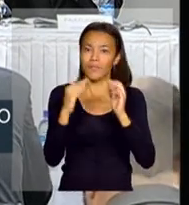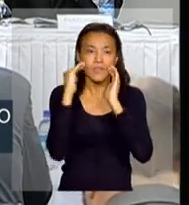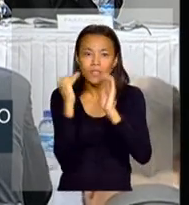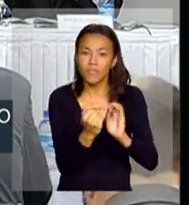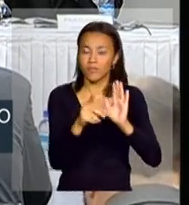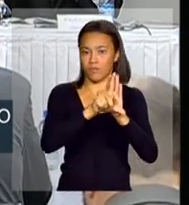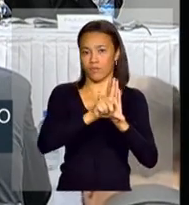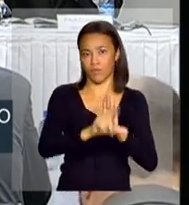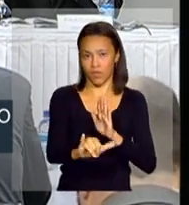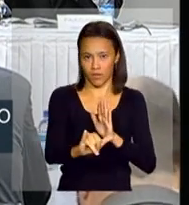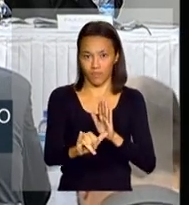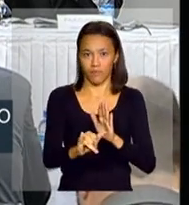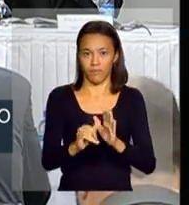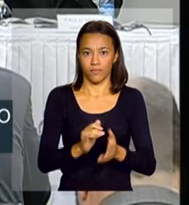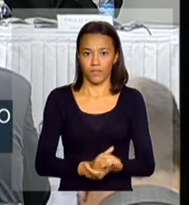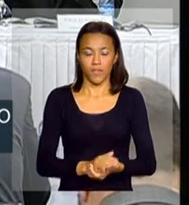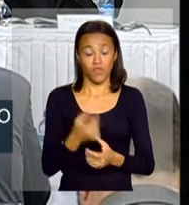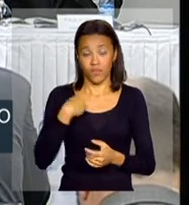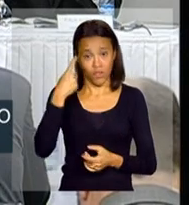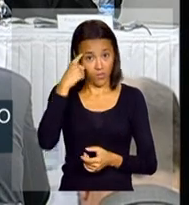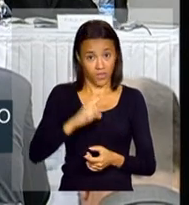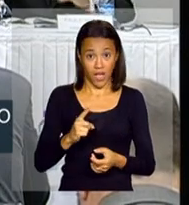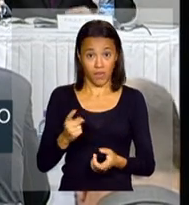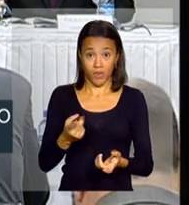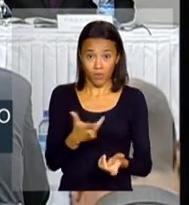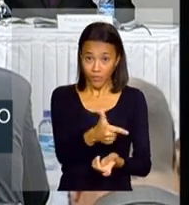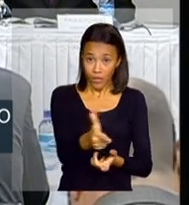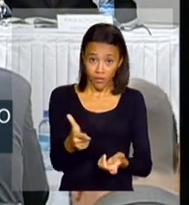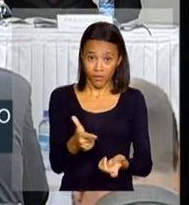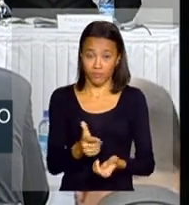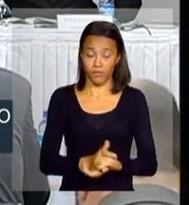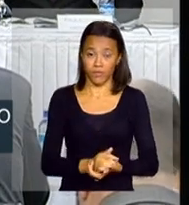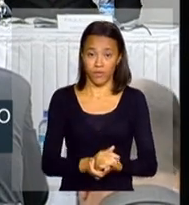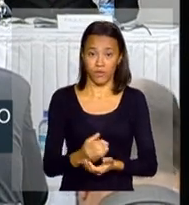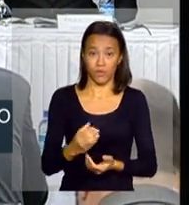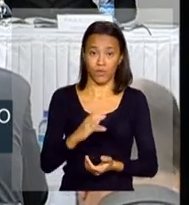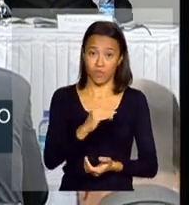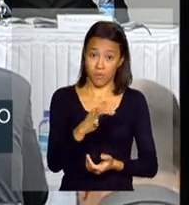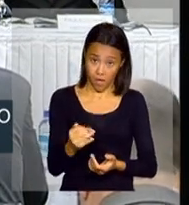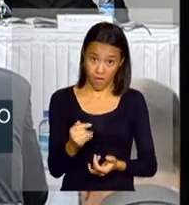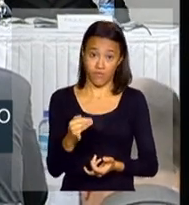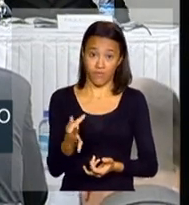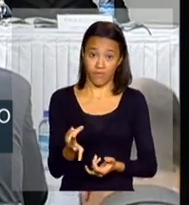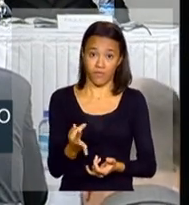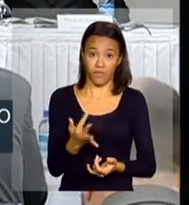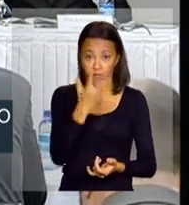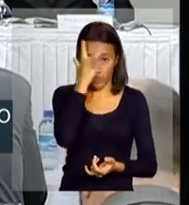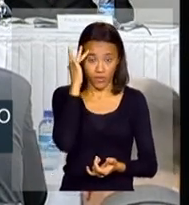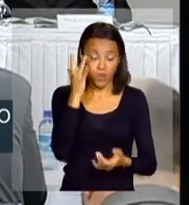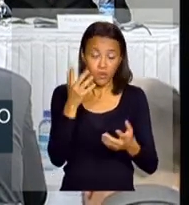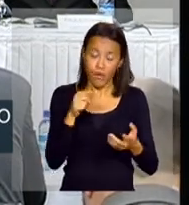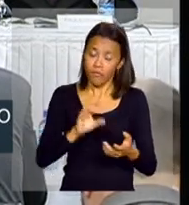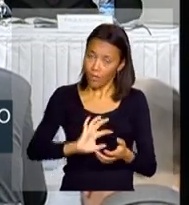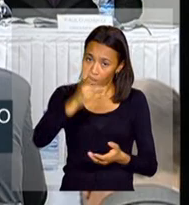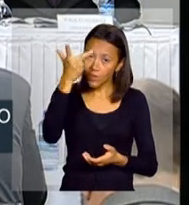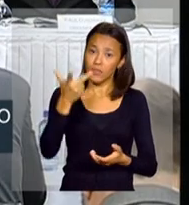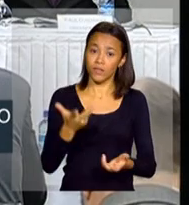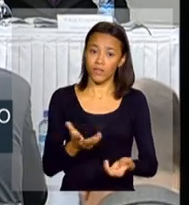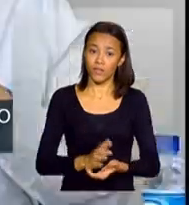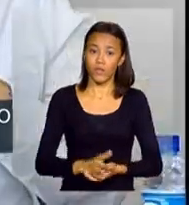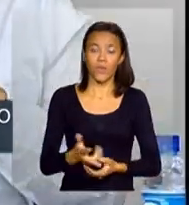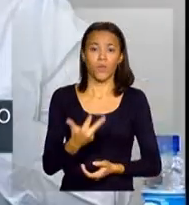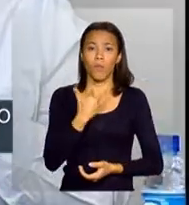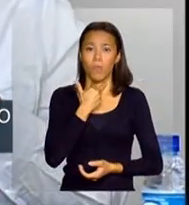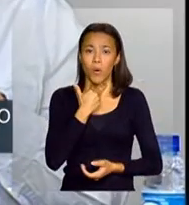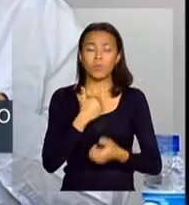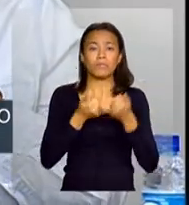um leasing e, simplesmente, você não tem o CPF do cara é livre. É um laranja. Isso está acontecendo, senhores. Eu não